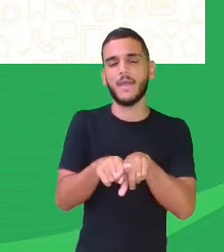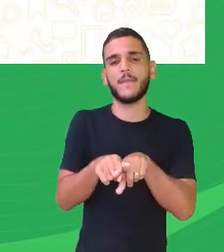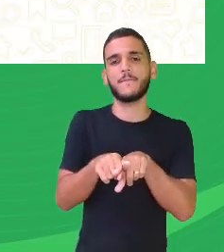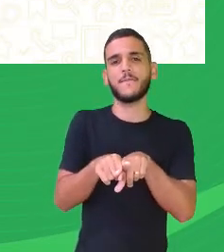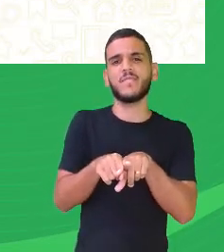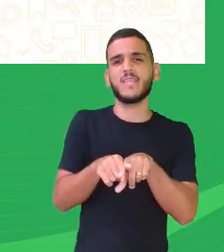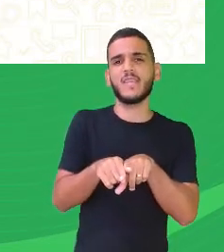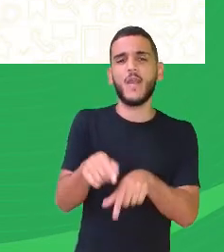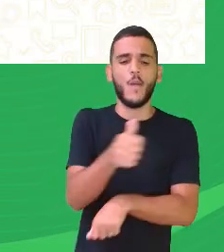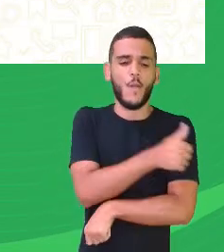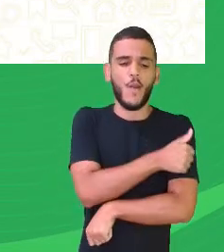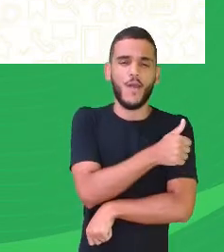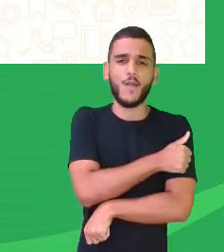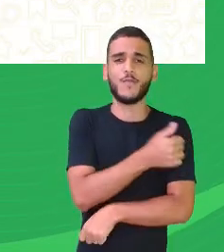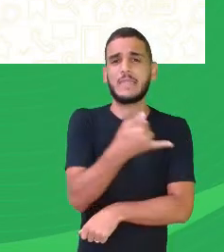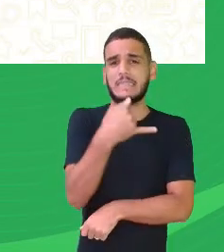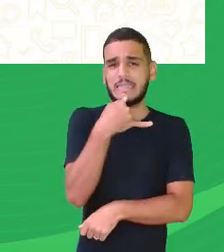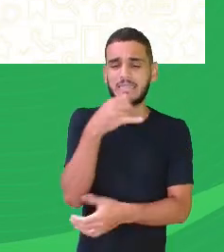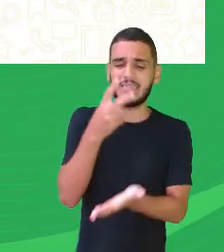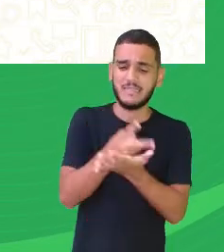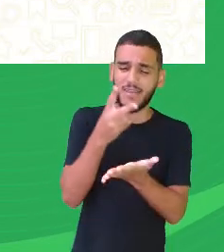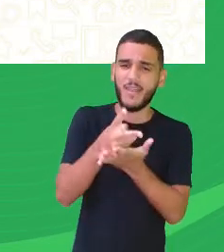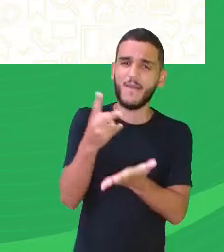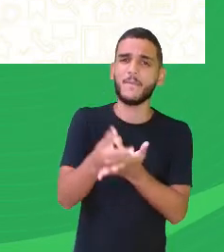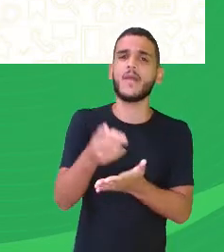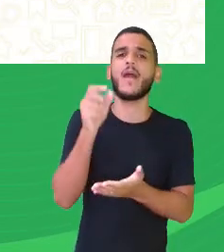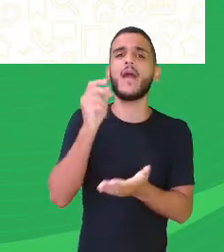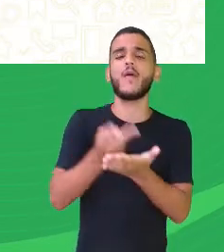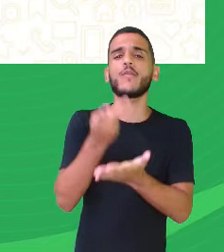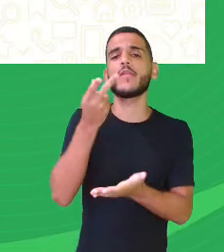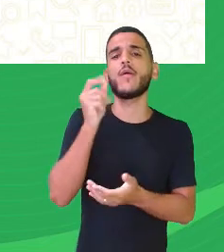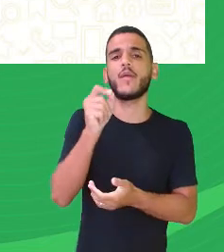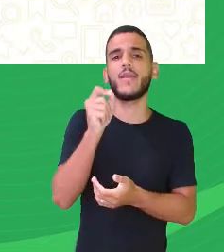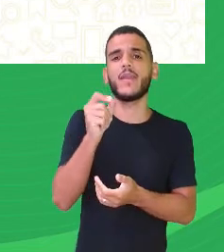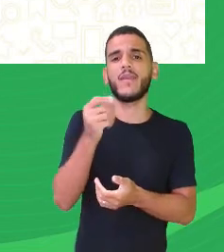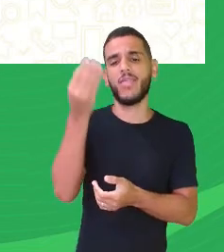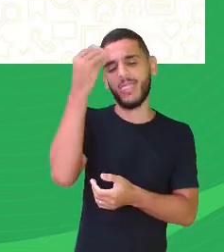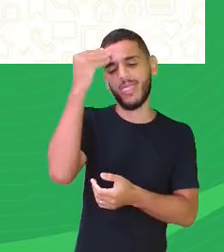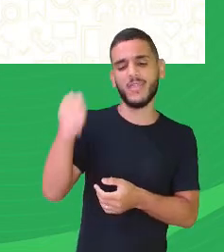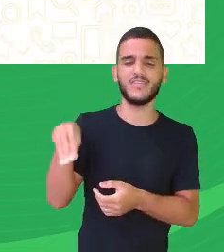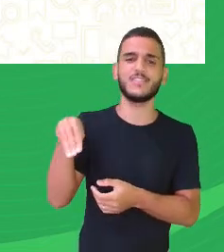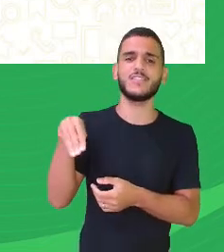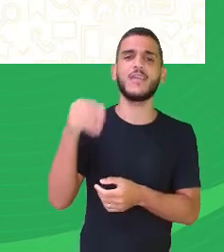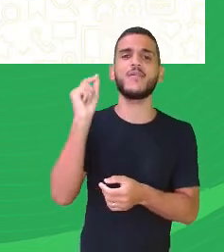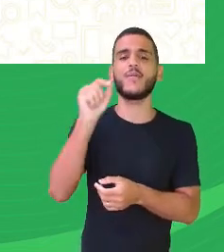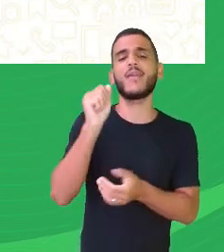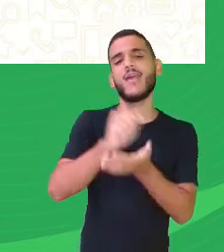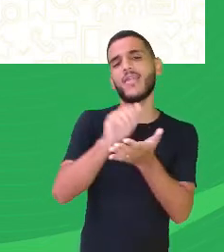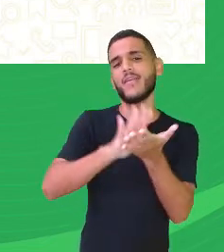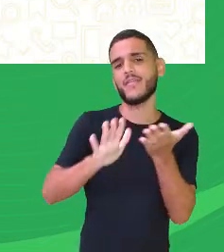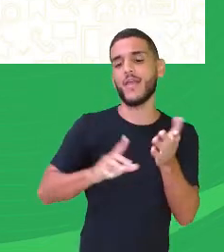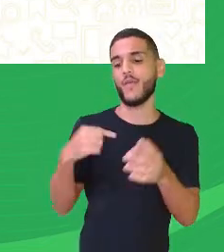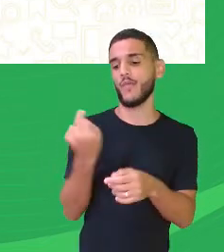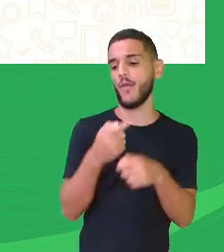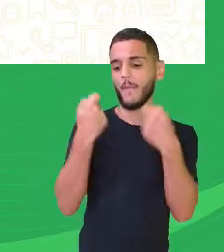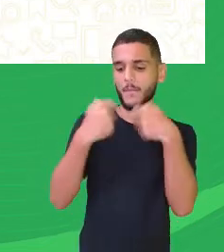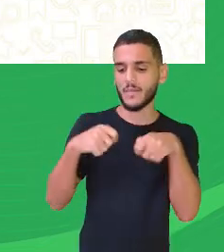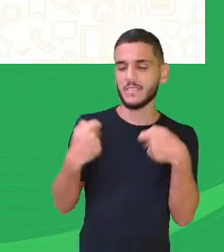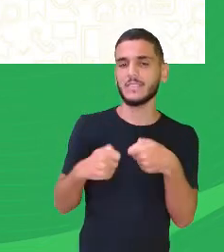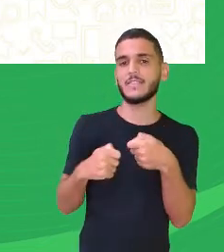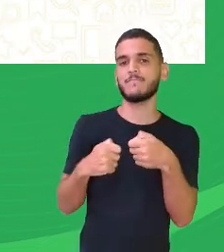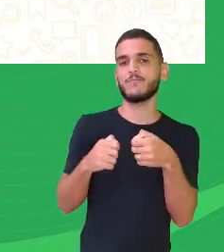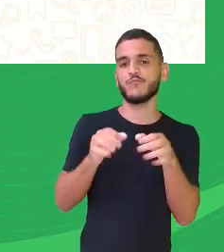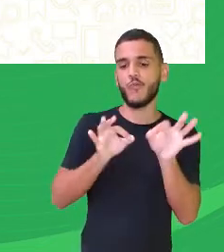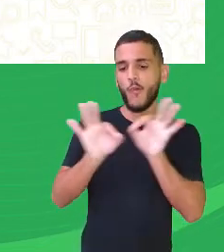frustra constantemente, há uma tendência, uma propensão muito grande que ele desista das atividades. Então, a gente precisa dimensionar essa